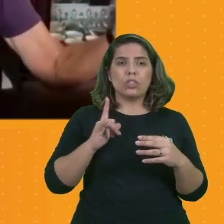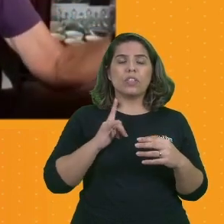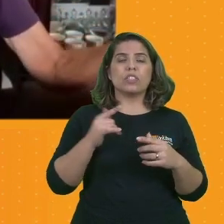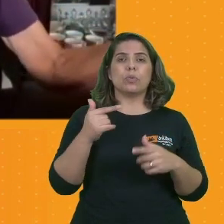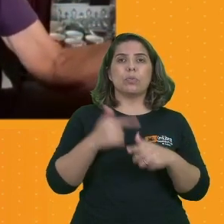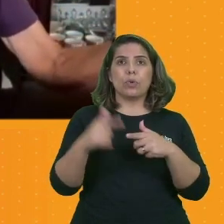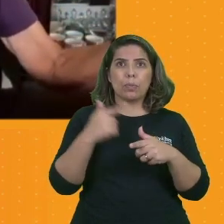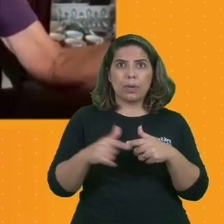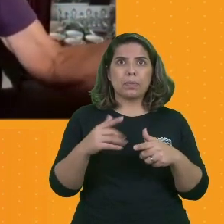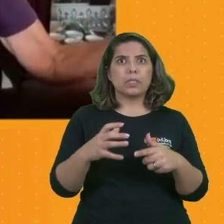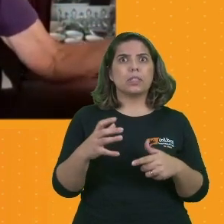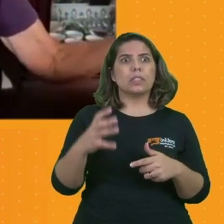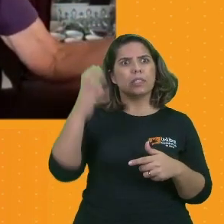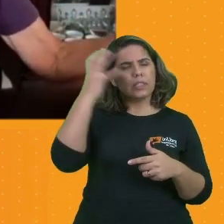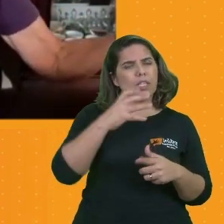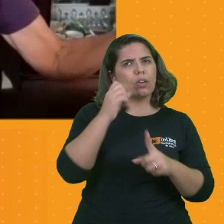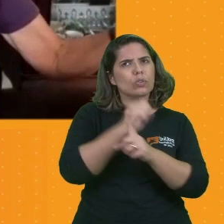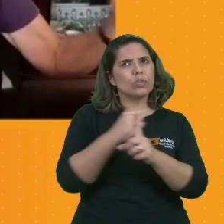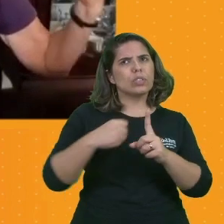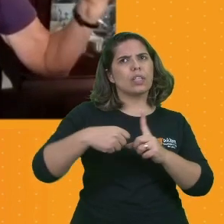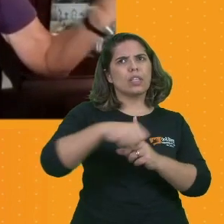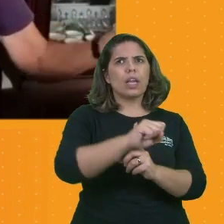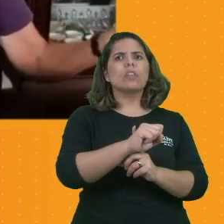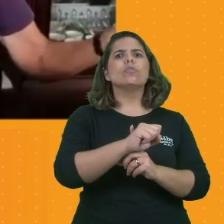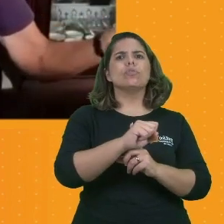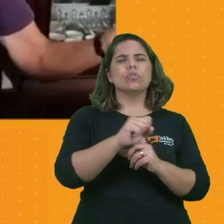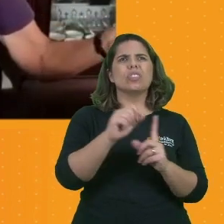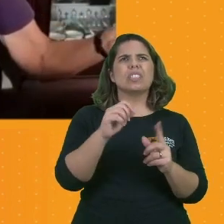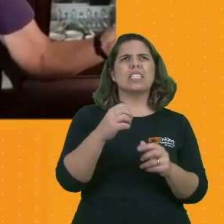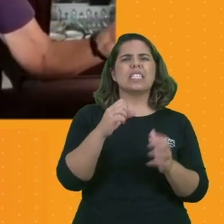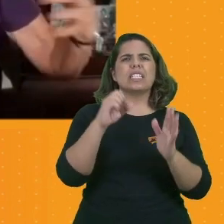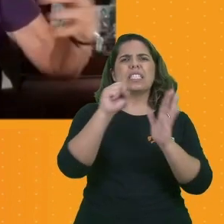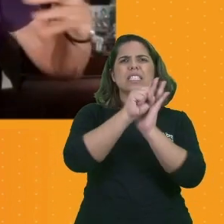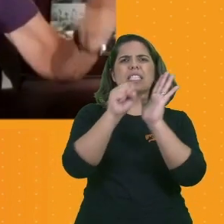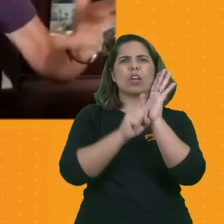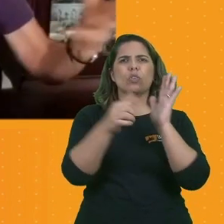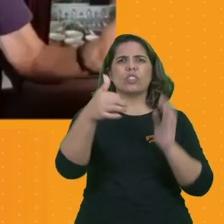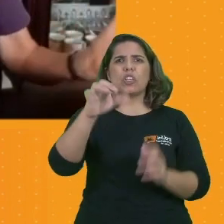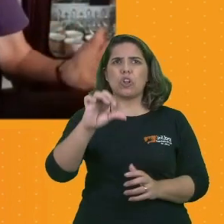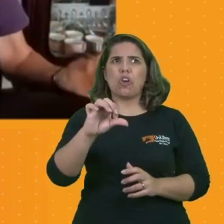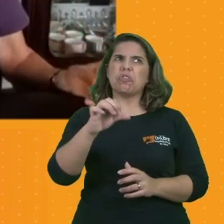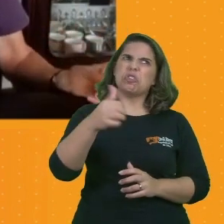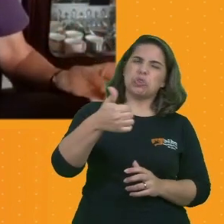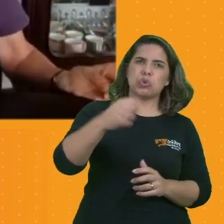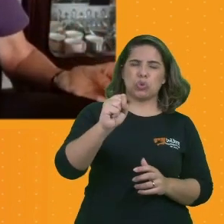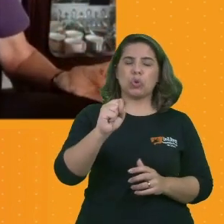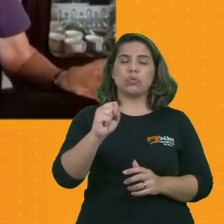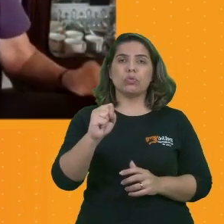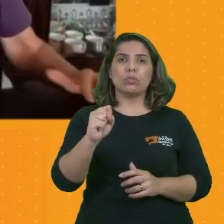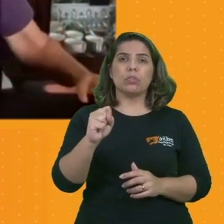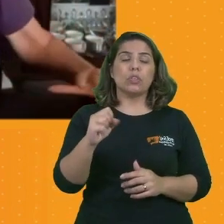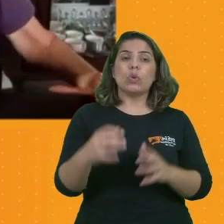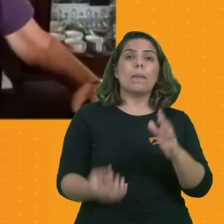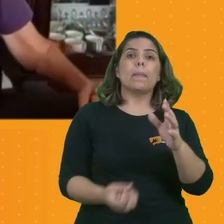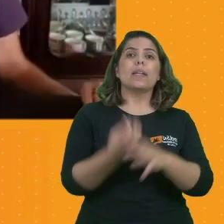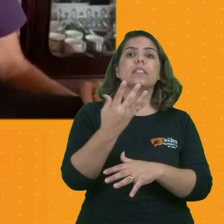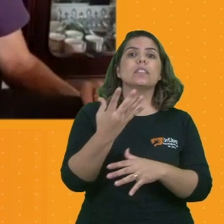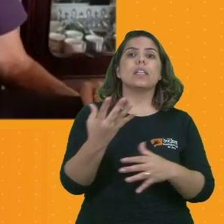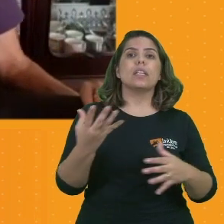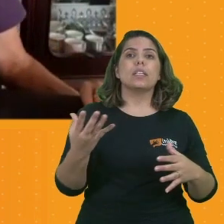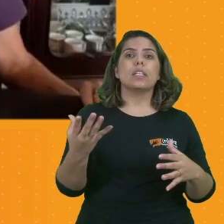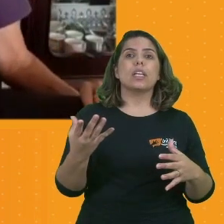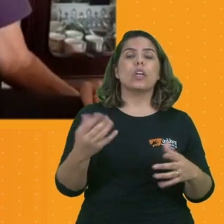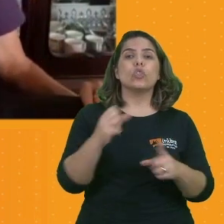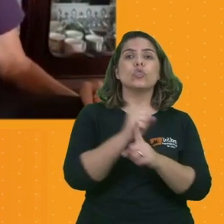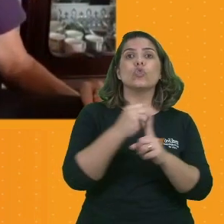problemas da sociedade do século 19 18 19 não seria a